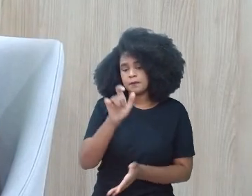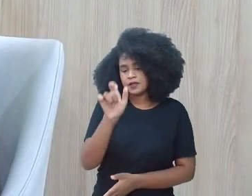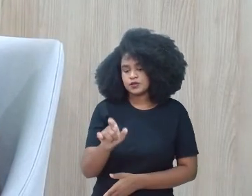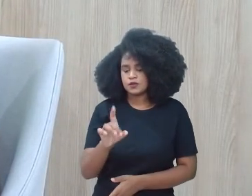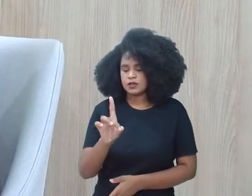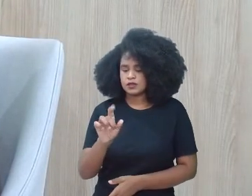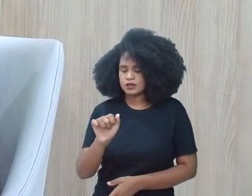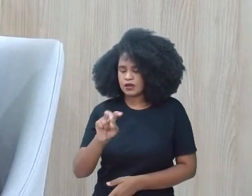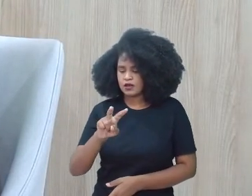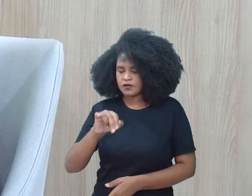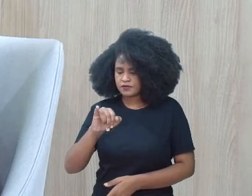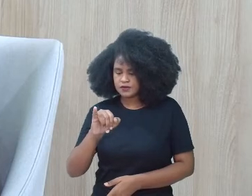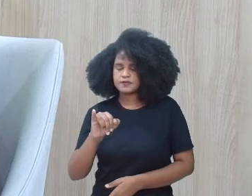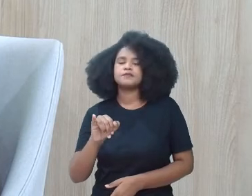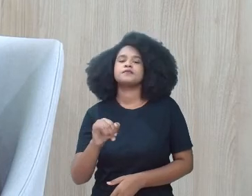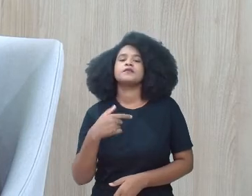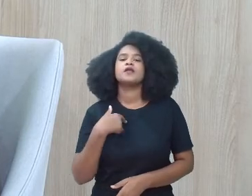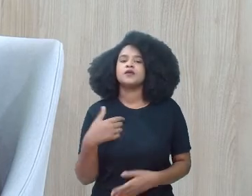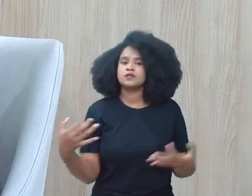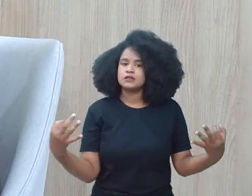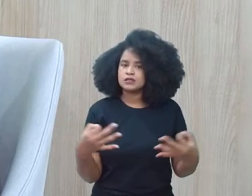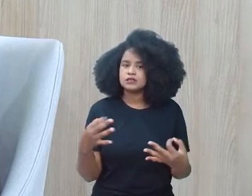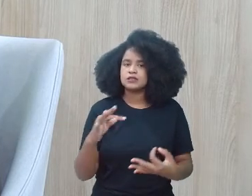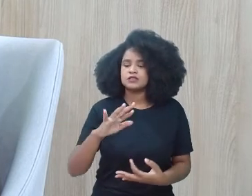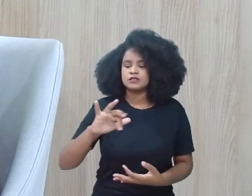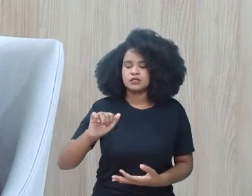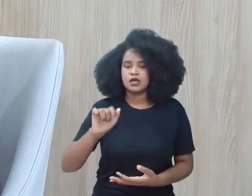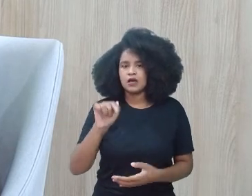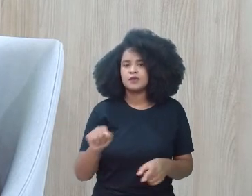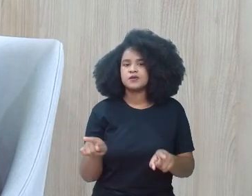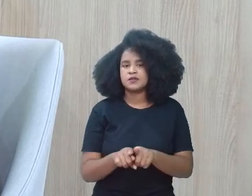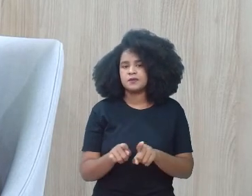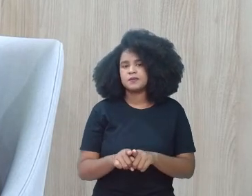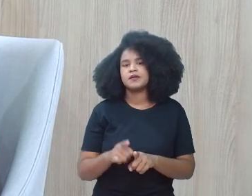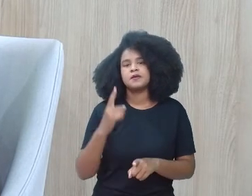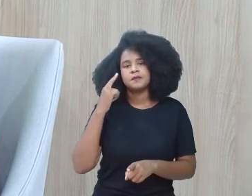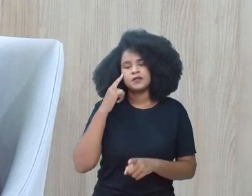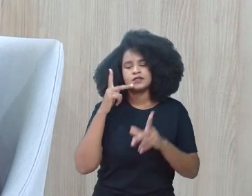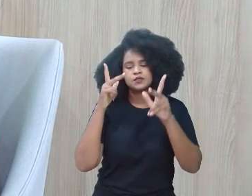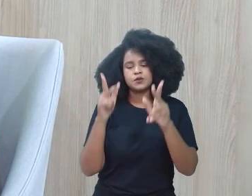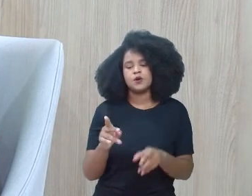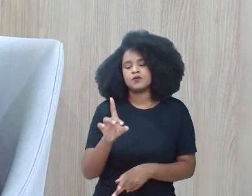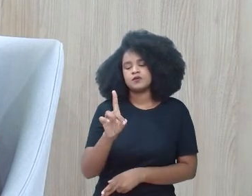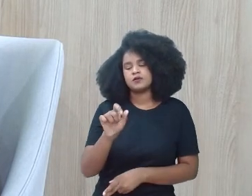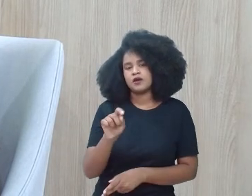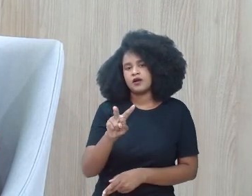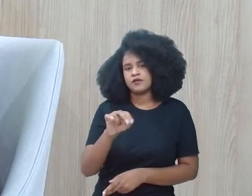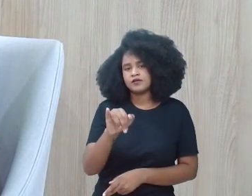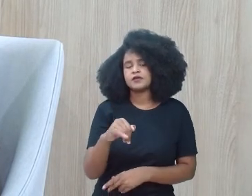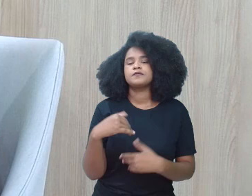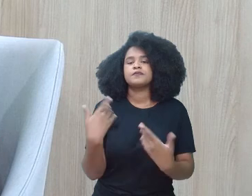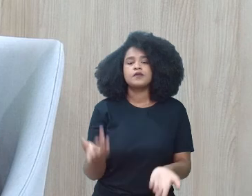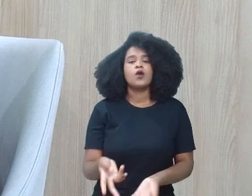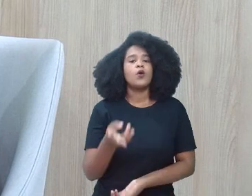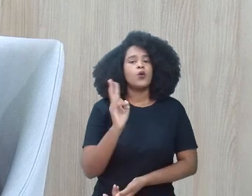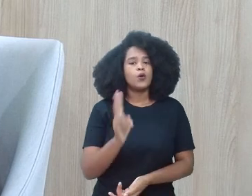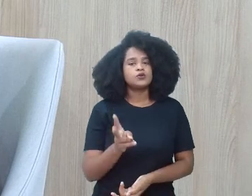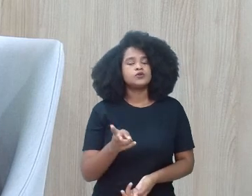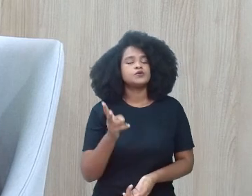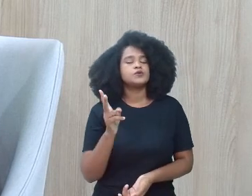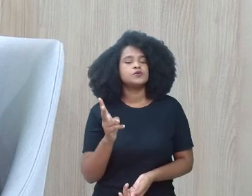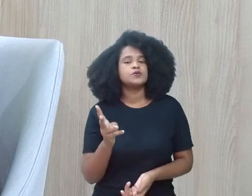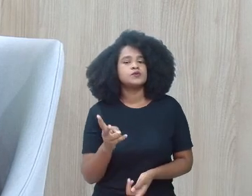Mas eu tenho certeza que Tiago também pensa como Davi, tá? Então, manter esse espírito esportivo.